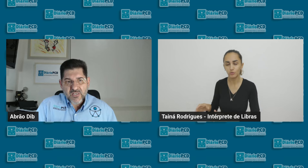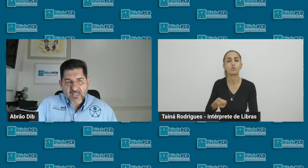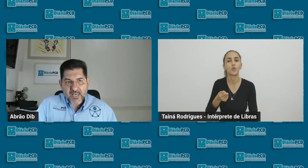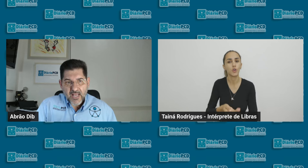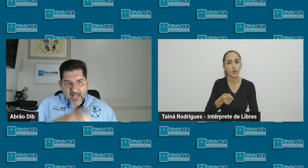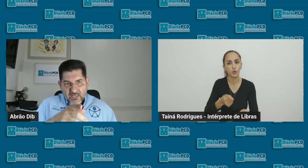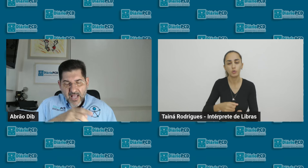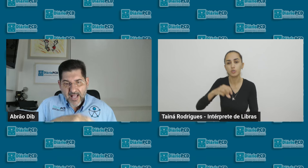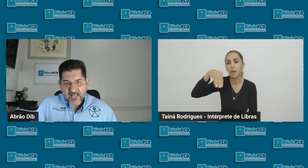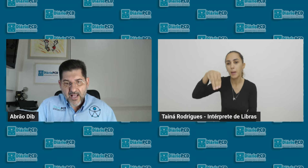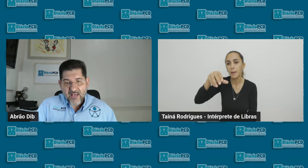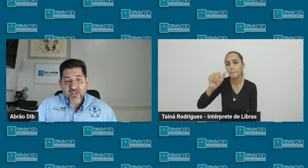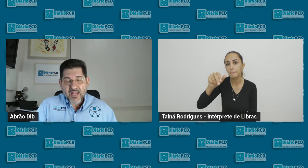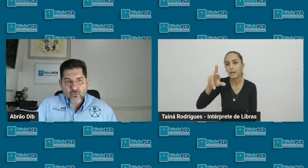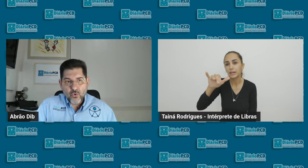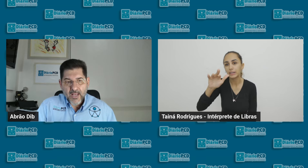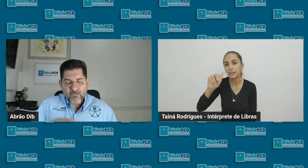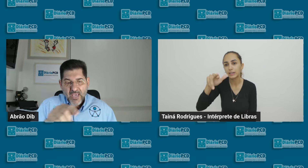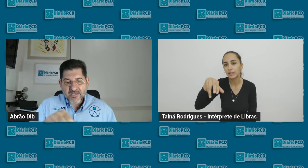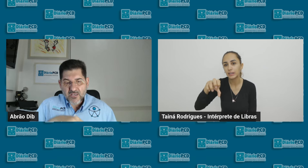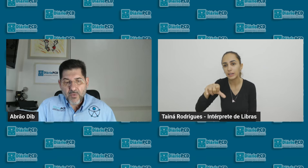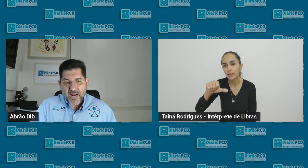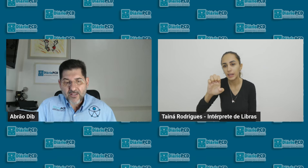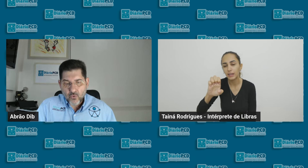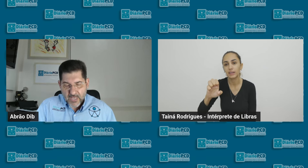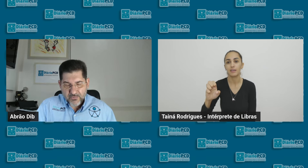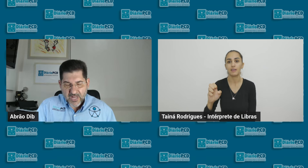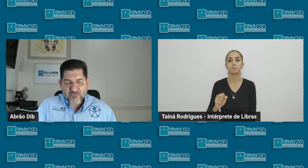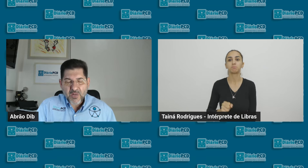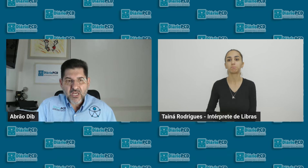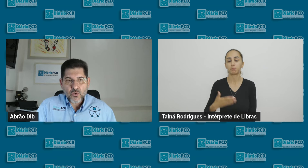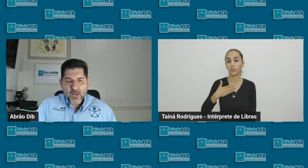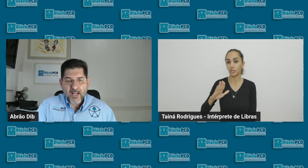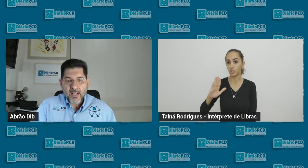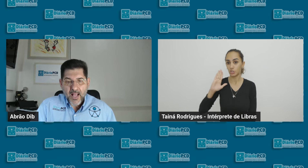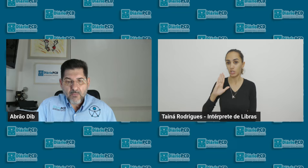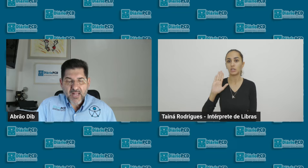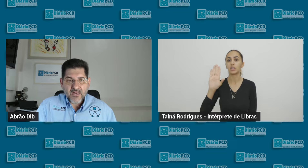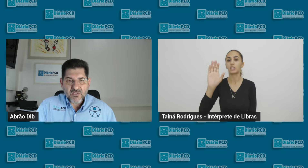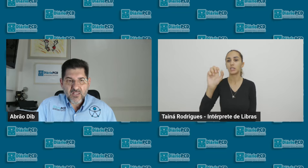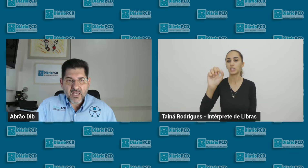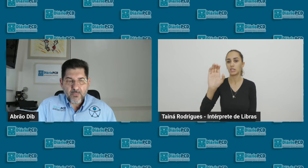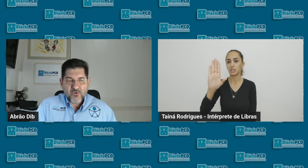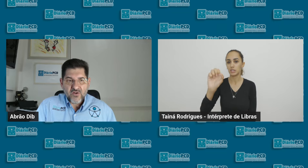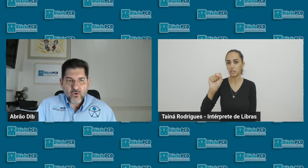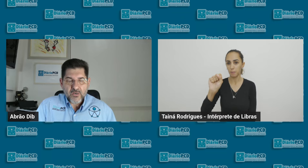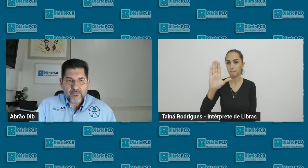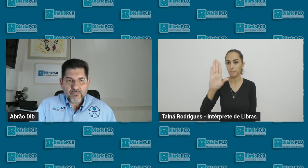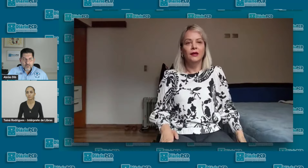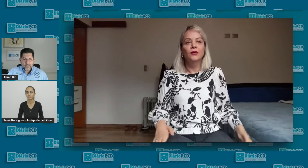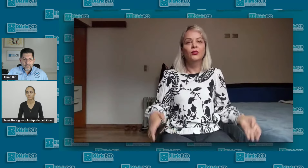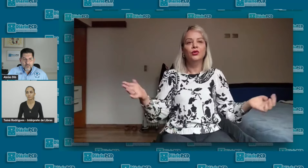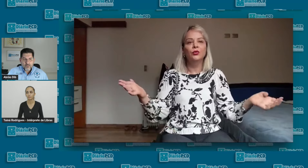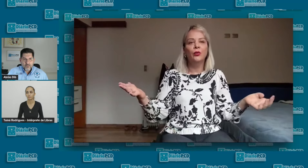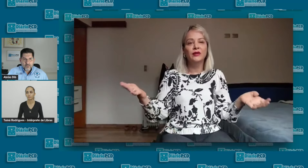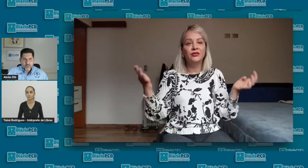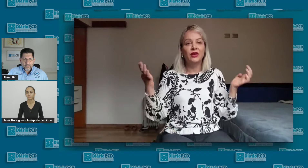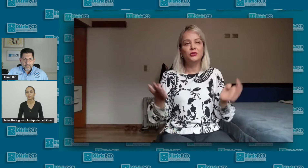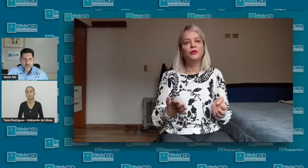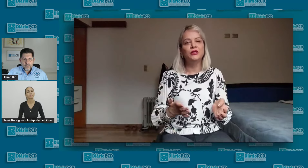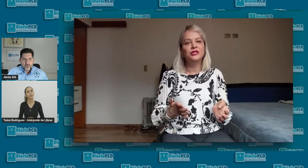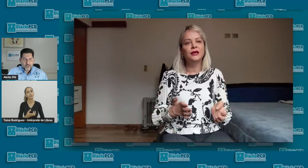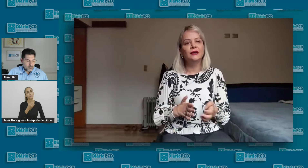Mariane Santana, candidata a vereadora em São Bernardo do Campo. Traz para a gente, Roland, a Mariane Santana, por favor. Muito bom poder